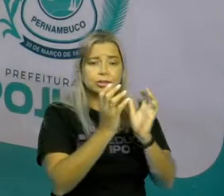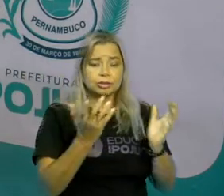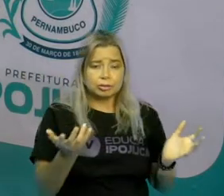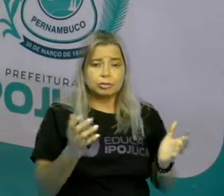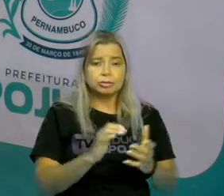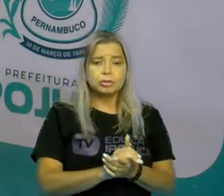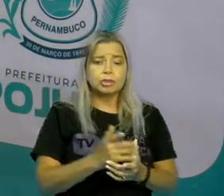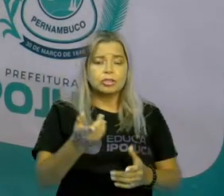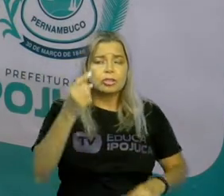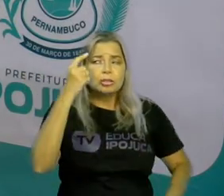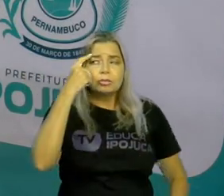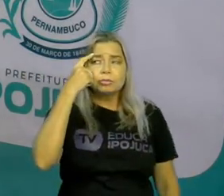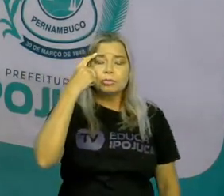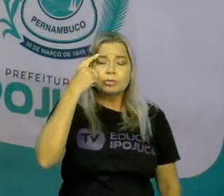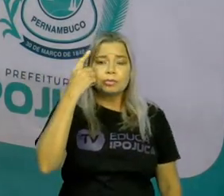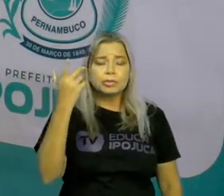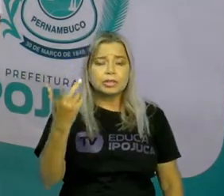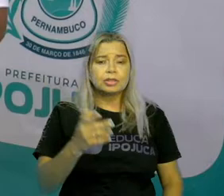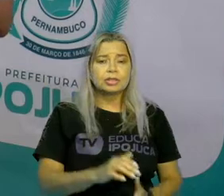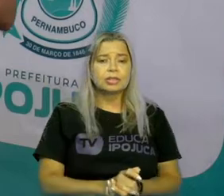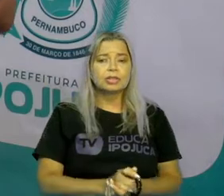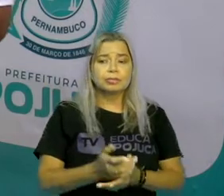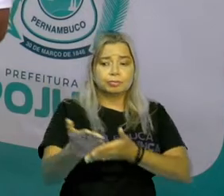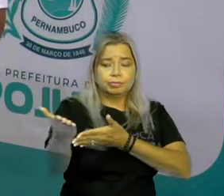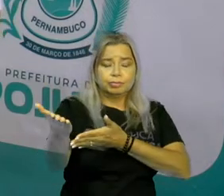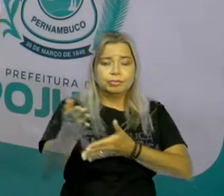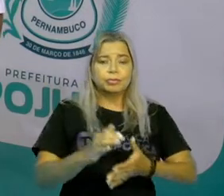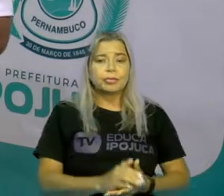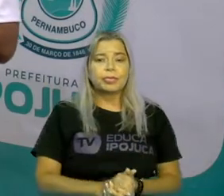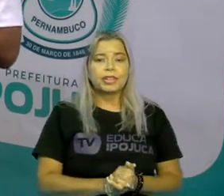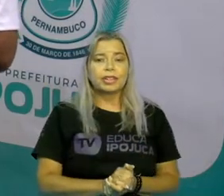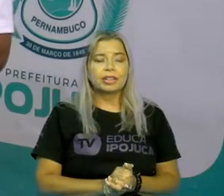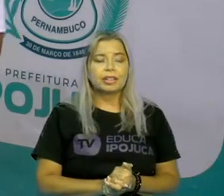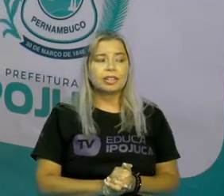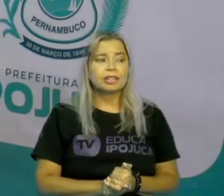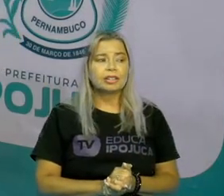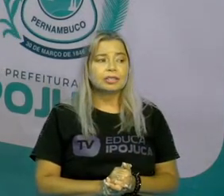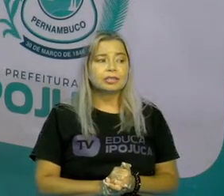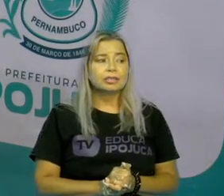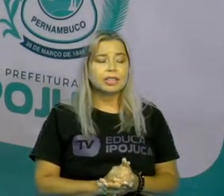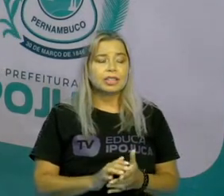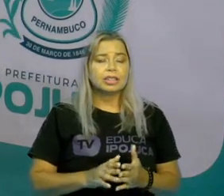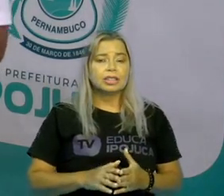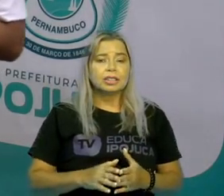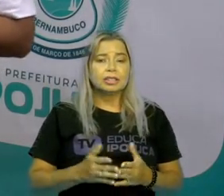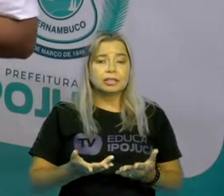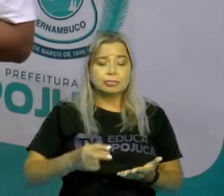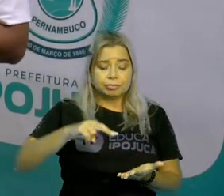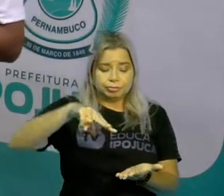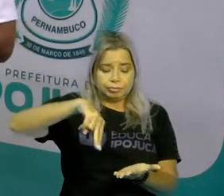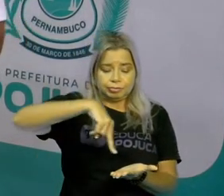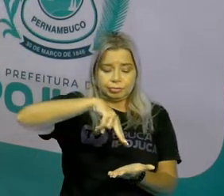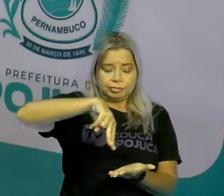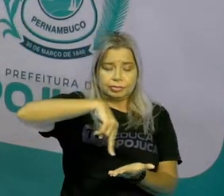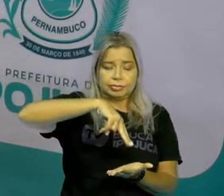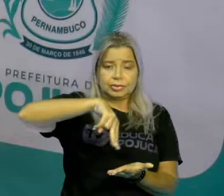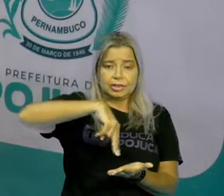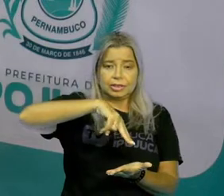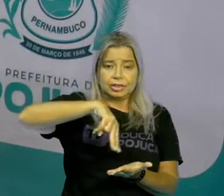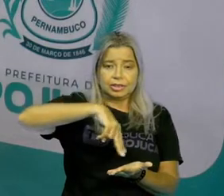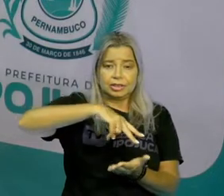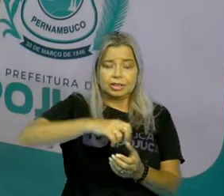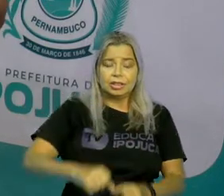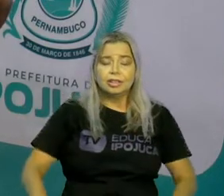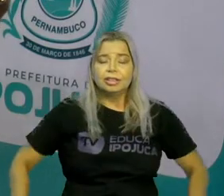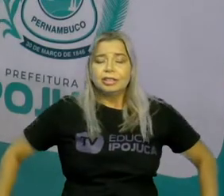seres humanos. Olha só uma expressão aqui de uma dança, né? De uma dança de